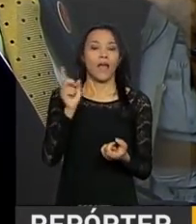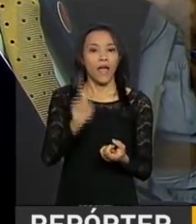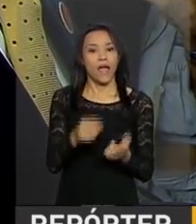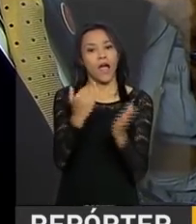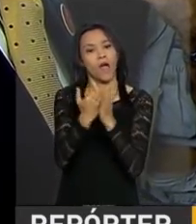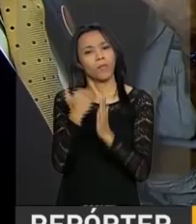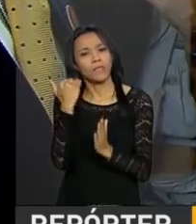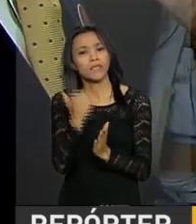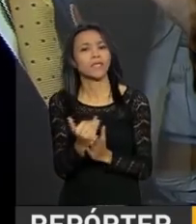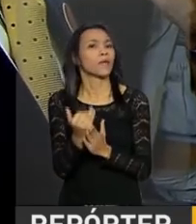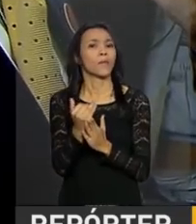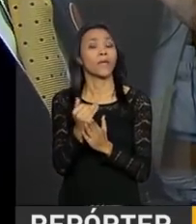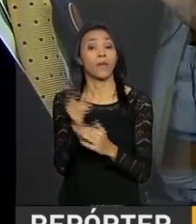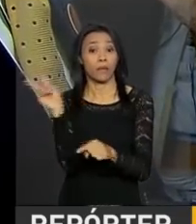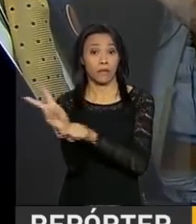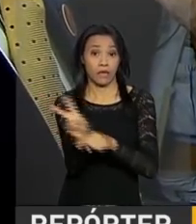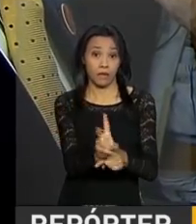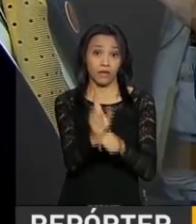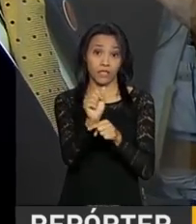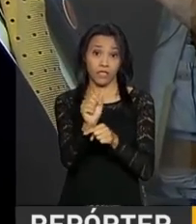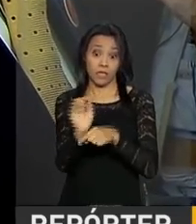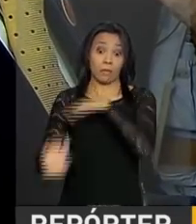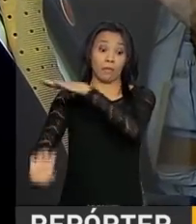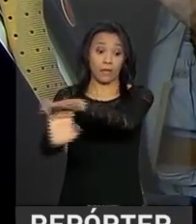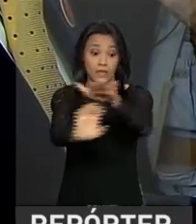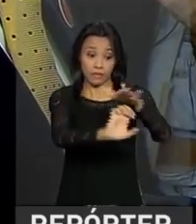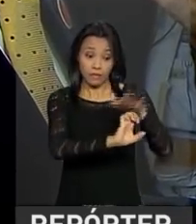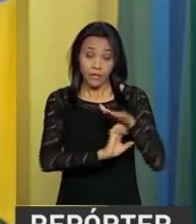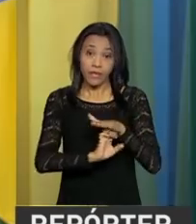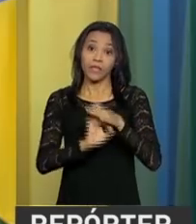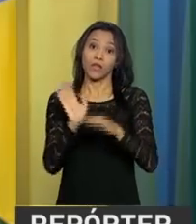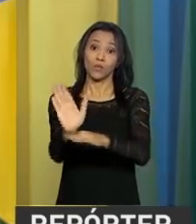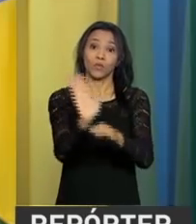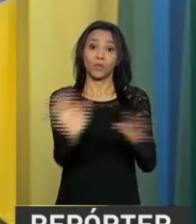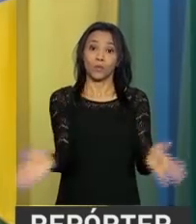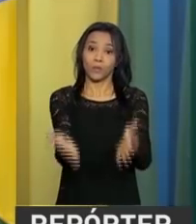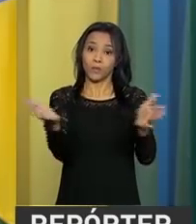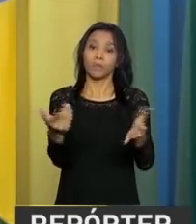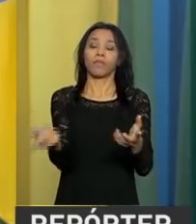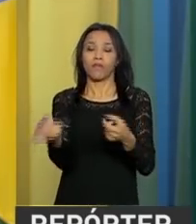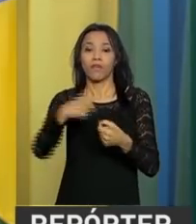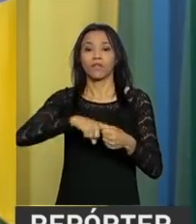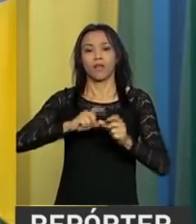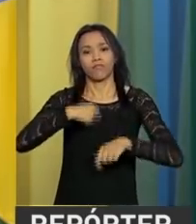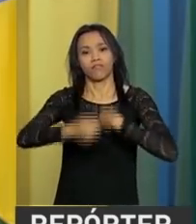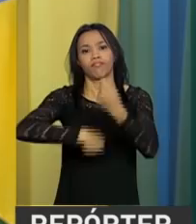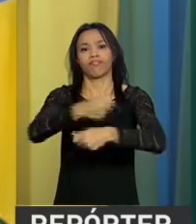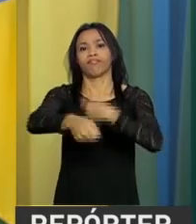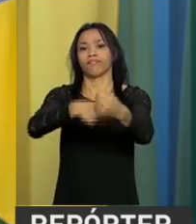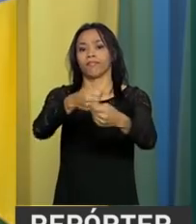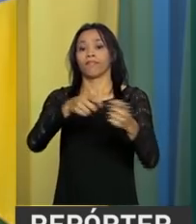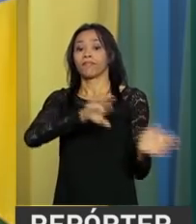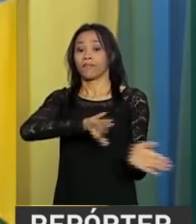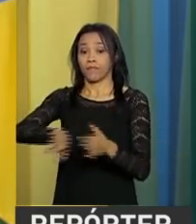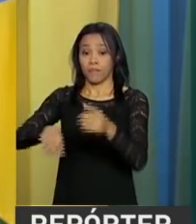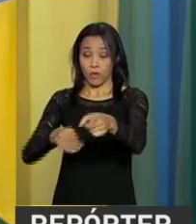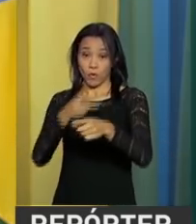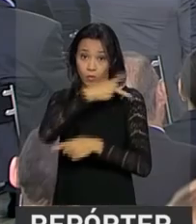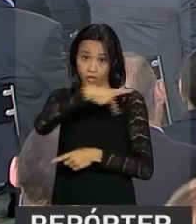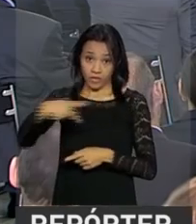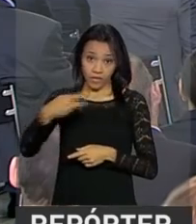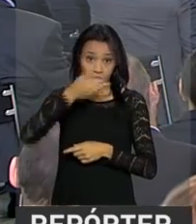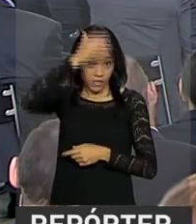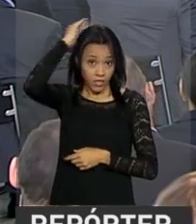do crédito para as empresas, isso se faz na retomada do crescimento econômico. O presidente em exercício, Michel Temer, deixou uma mensagem aos